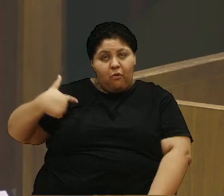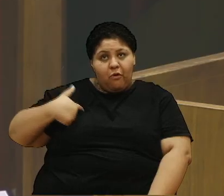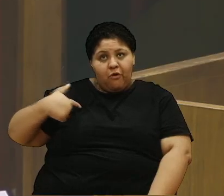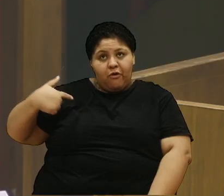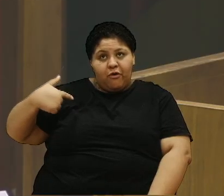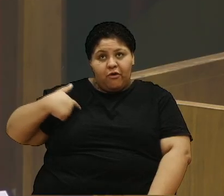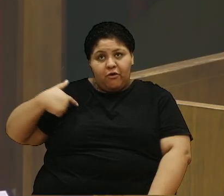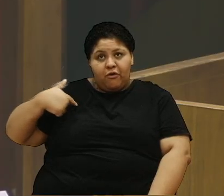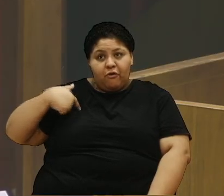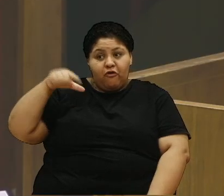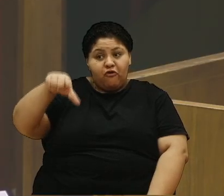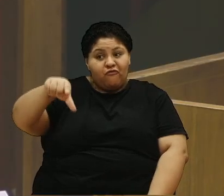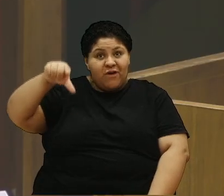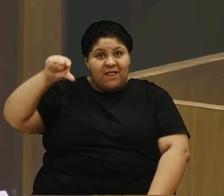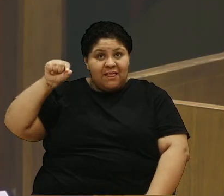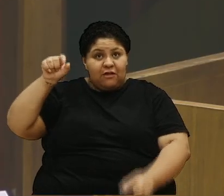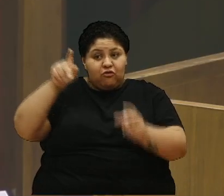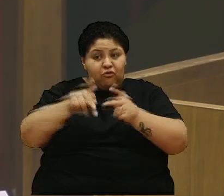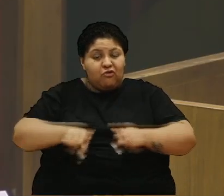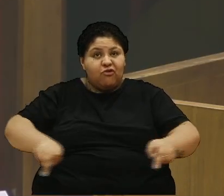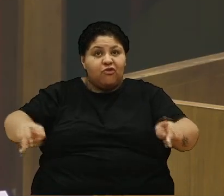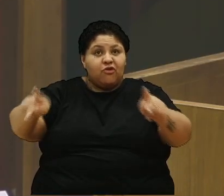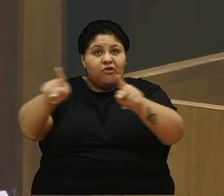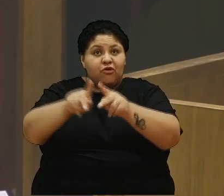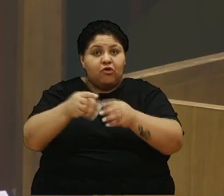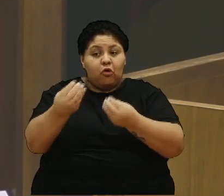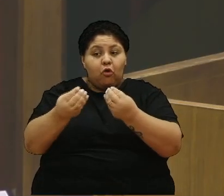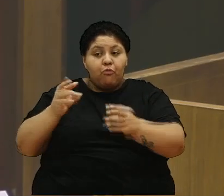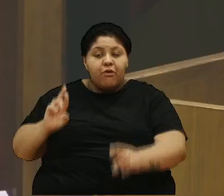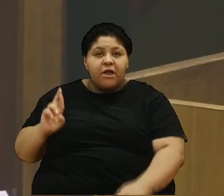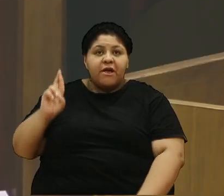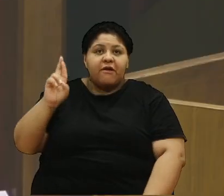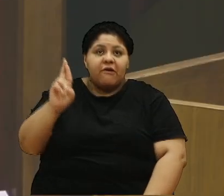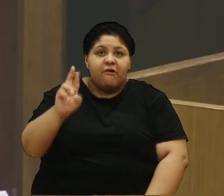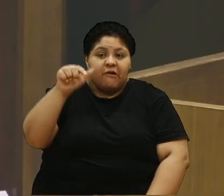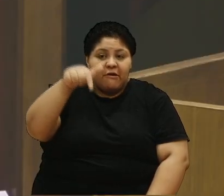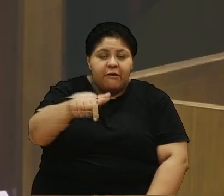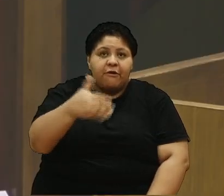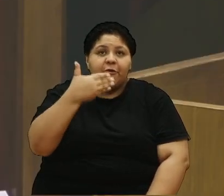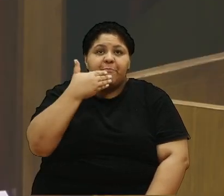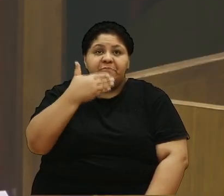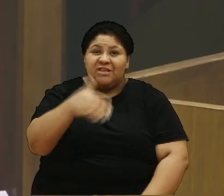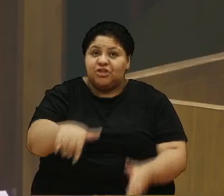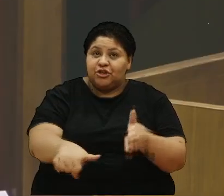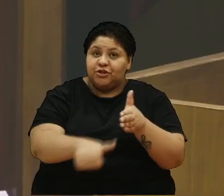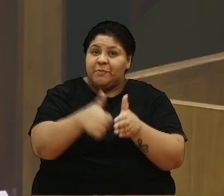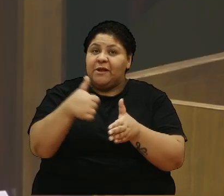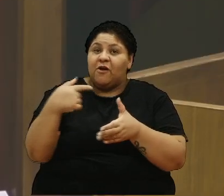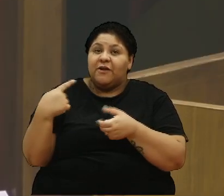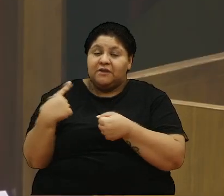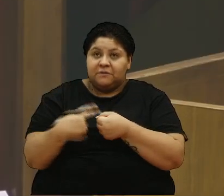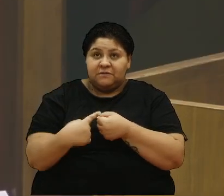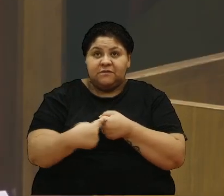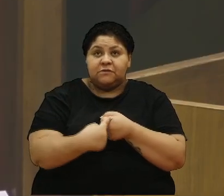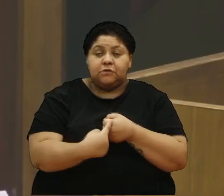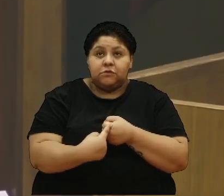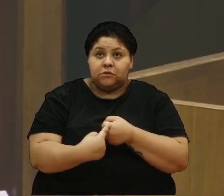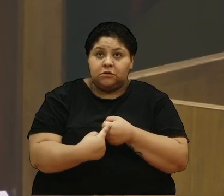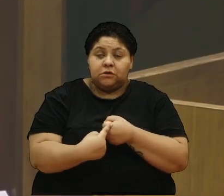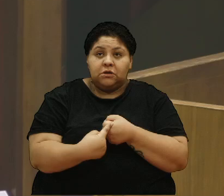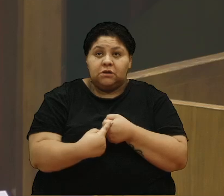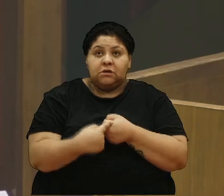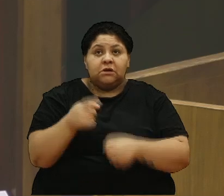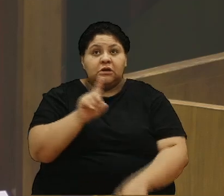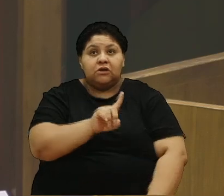que foi eleito pelo povo como seu representante, vem aqui solicitar melhorias na cidade, que